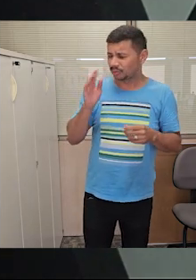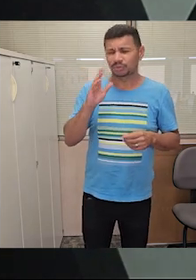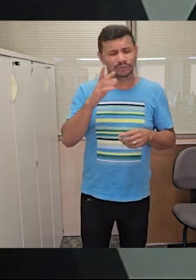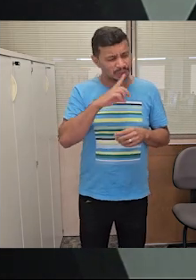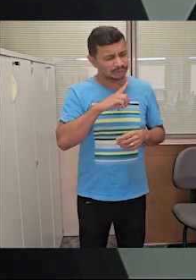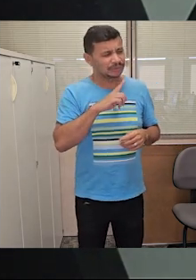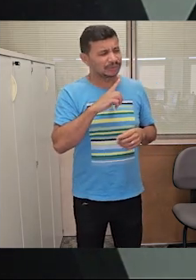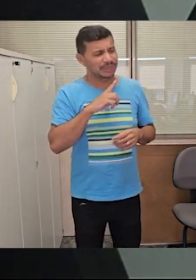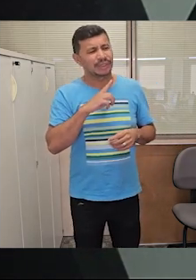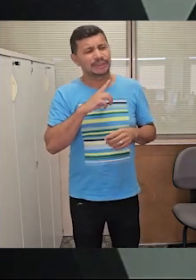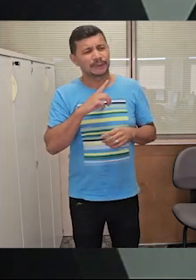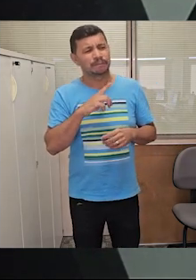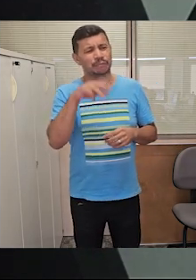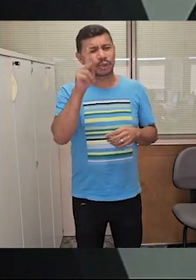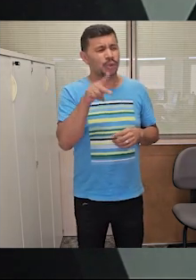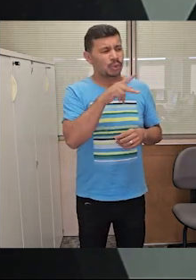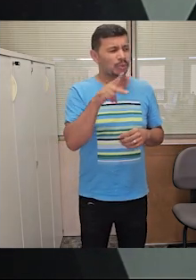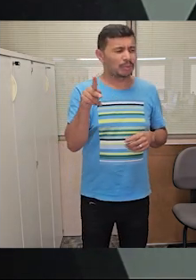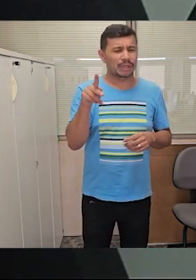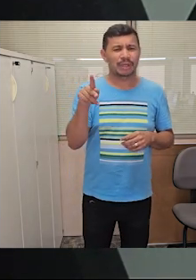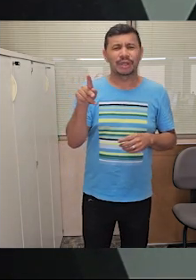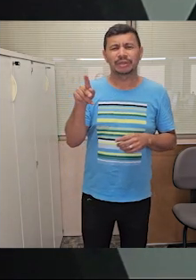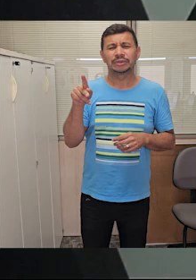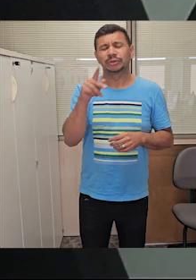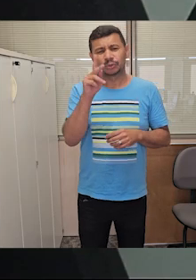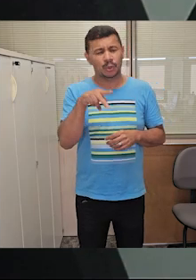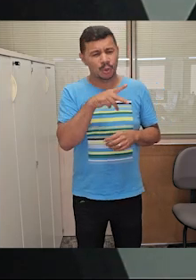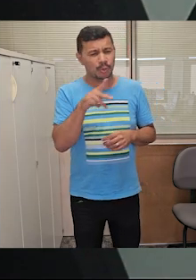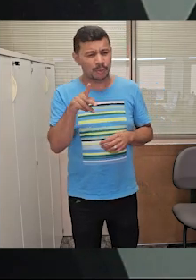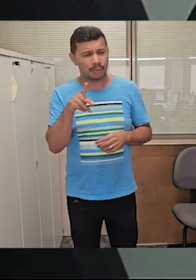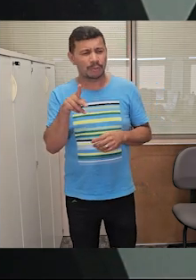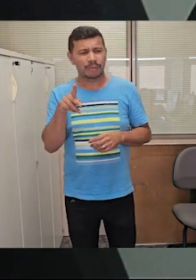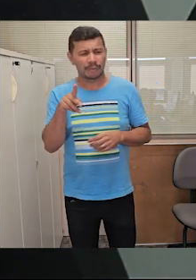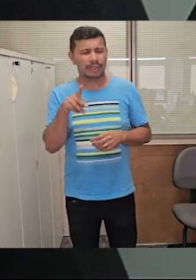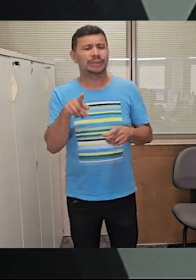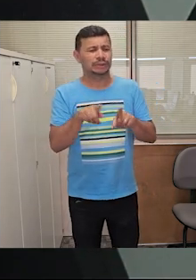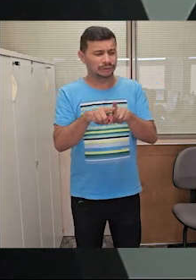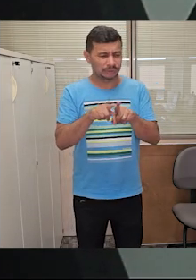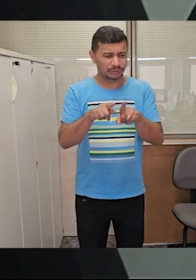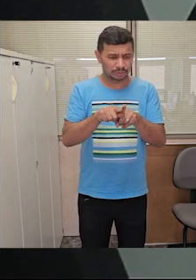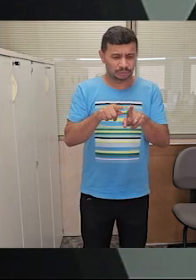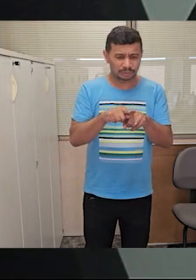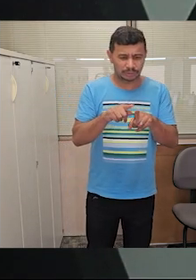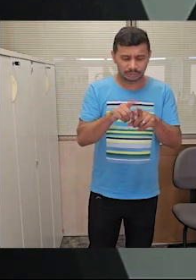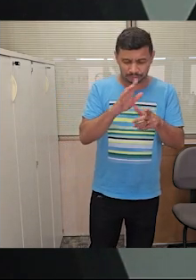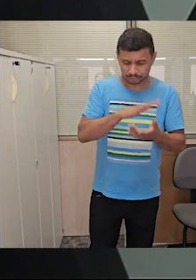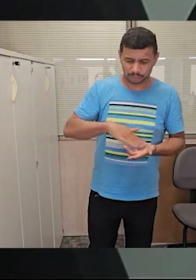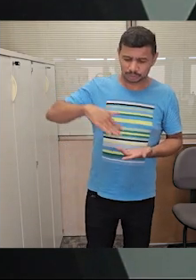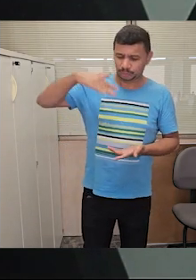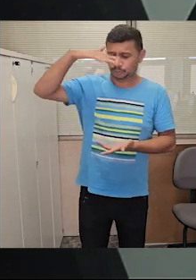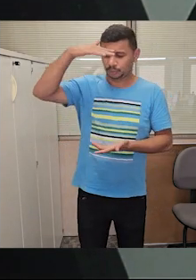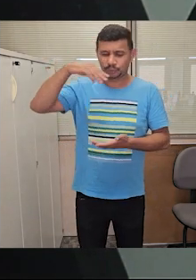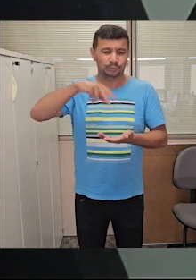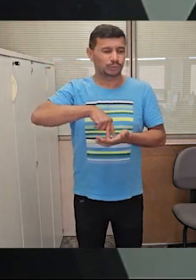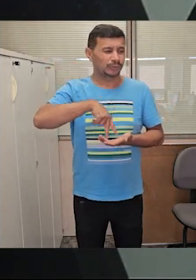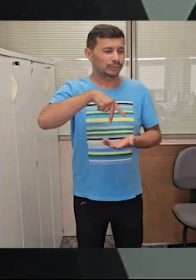né? Inclusive o padre Pierre Vautier, um padre operário francês, que era mais alto que os